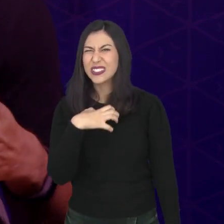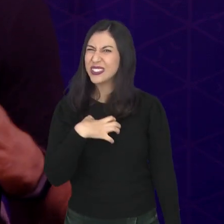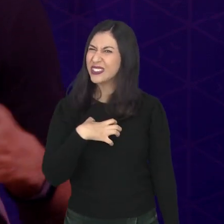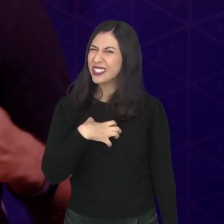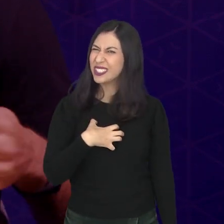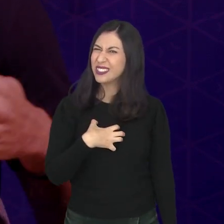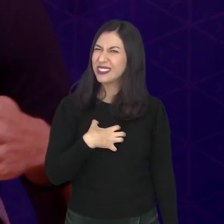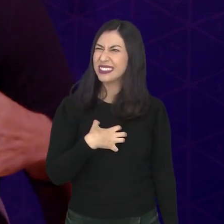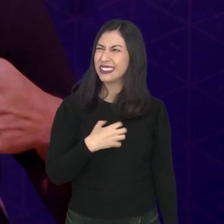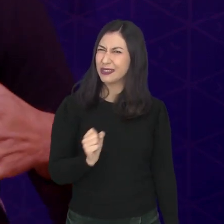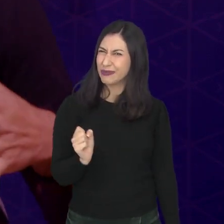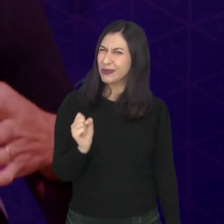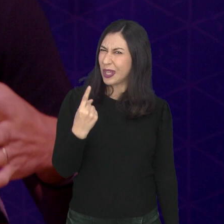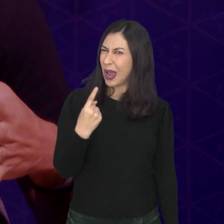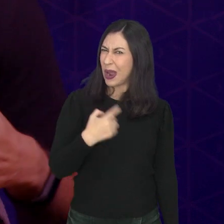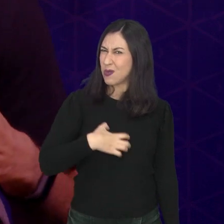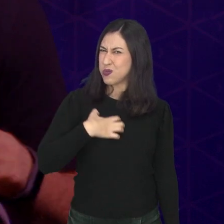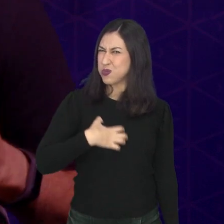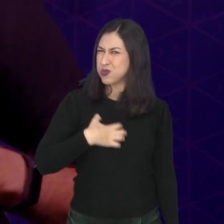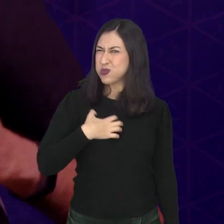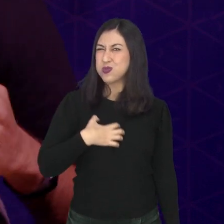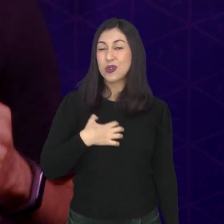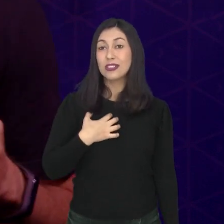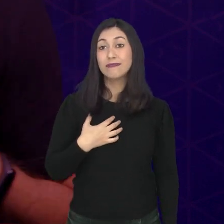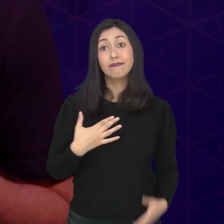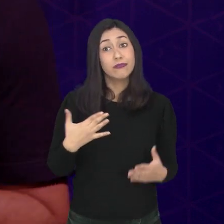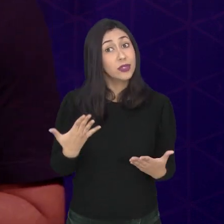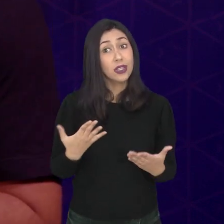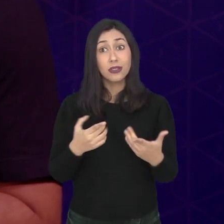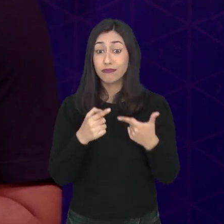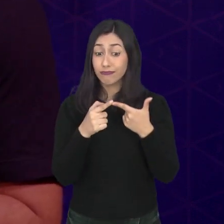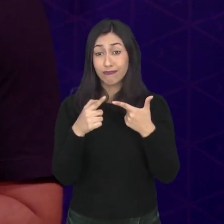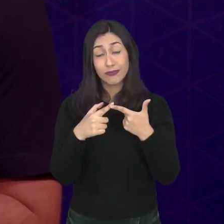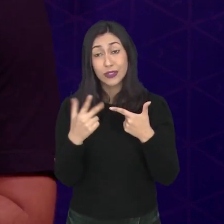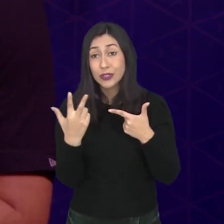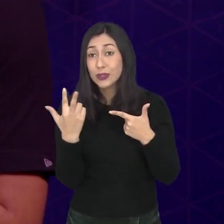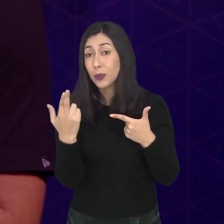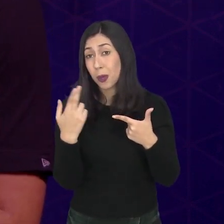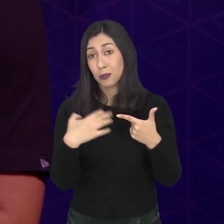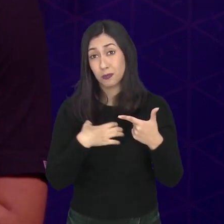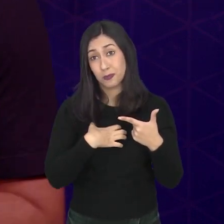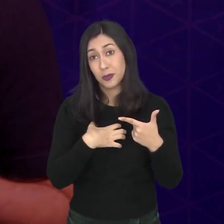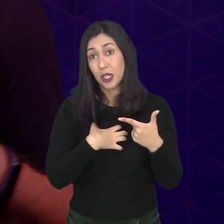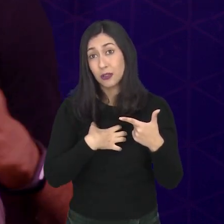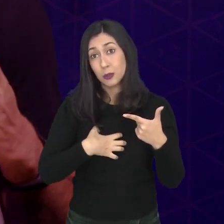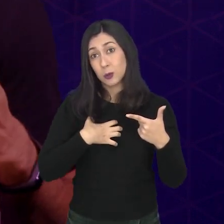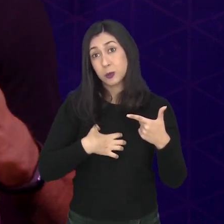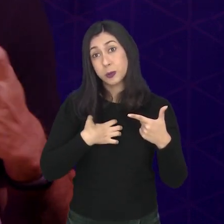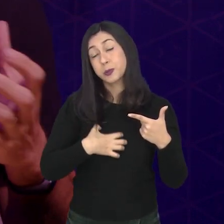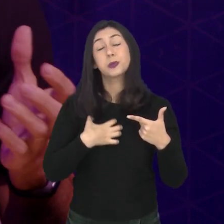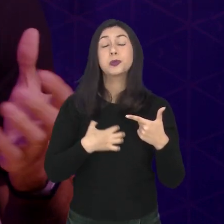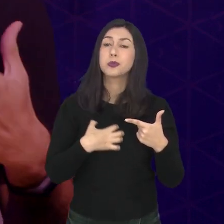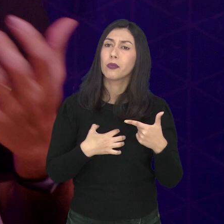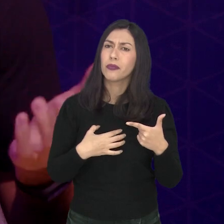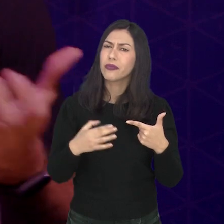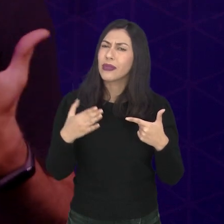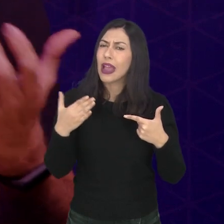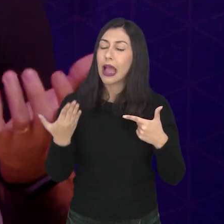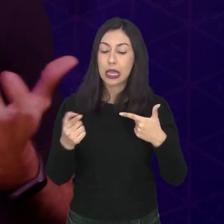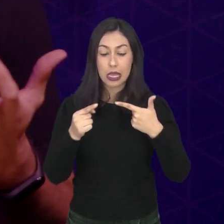personalidade forte, já é esquentadinha também, e ele também é. E